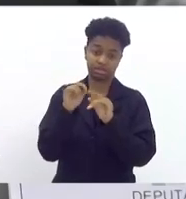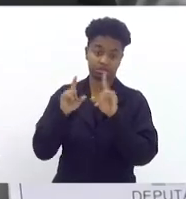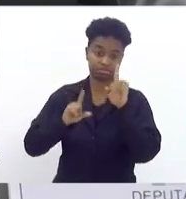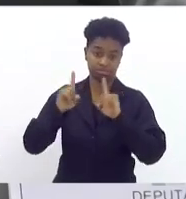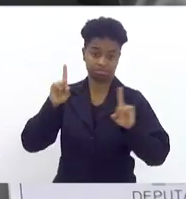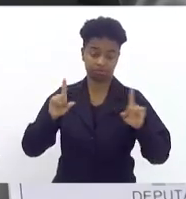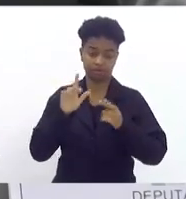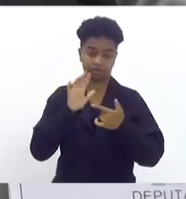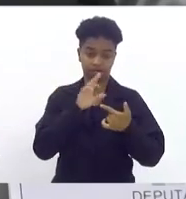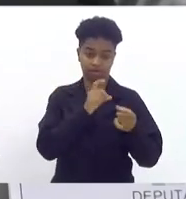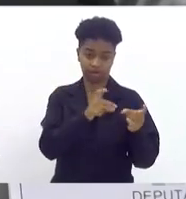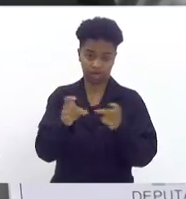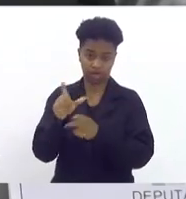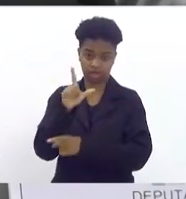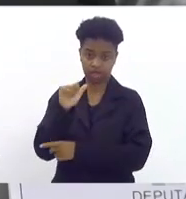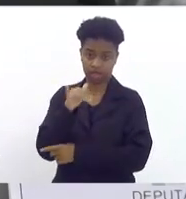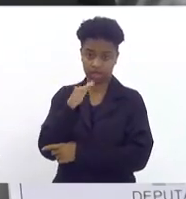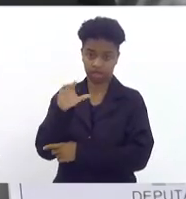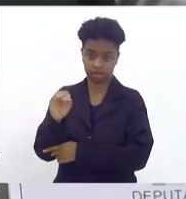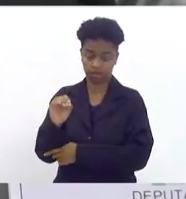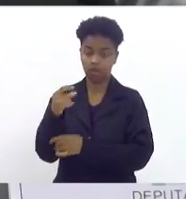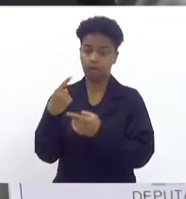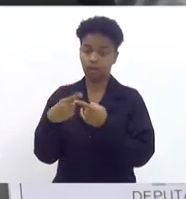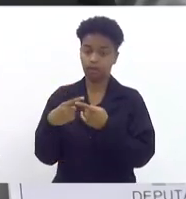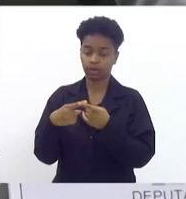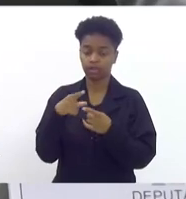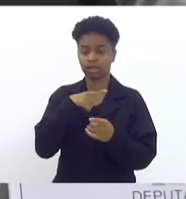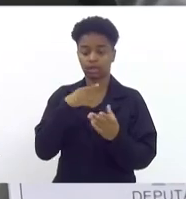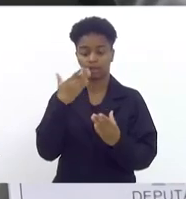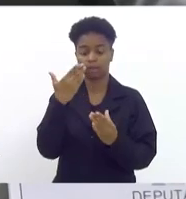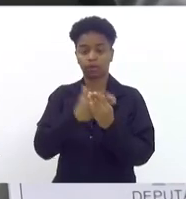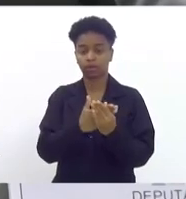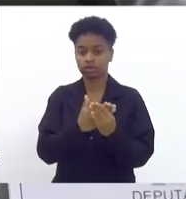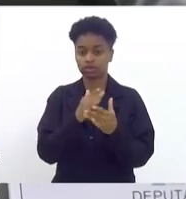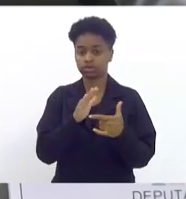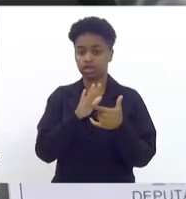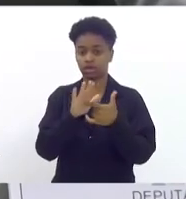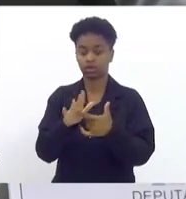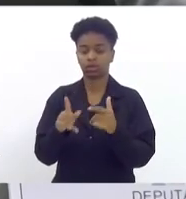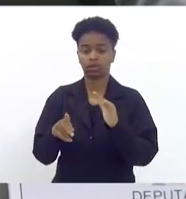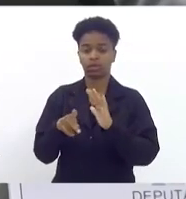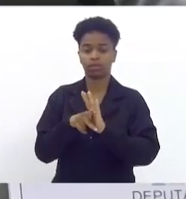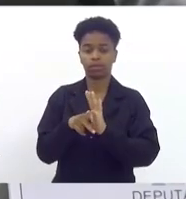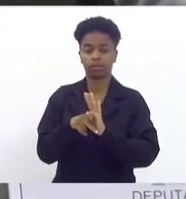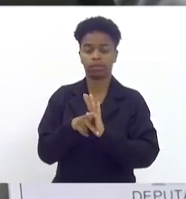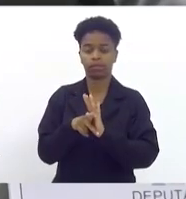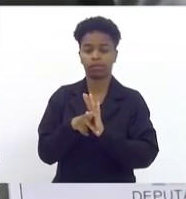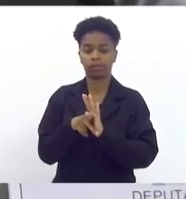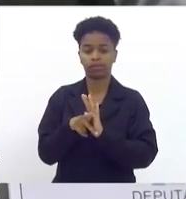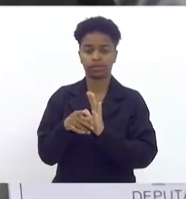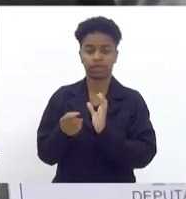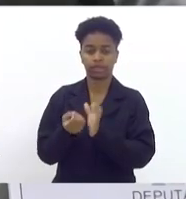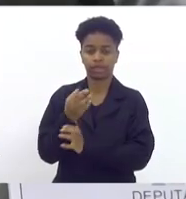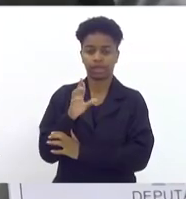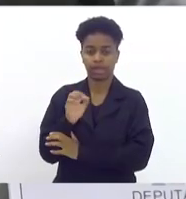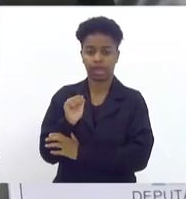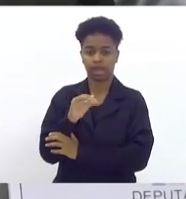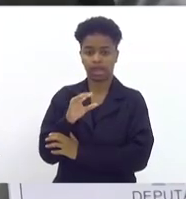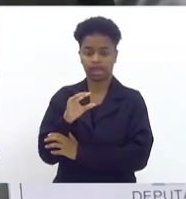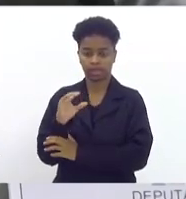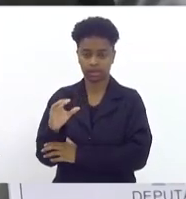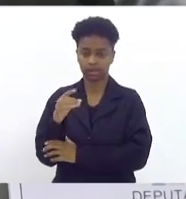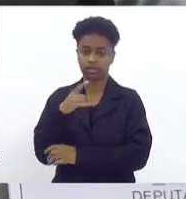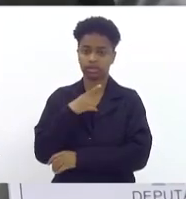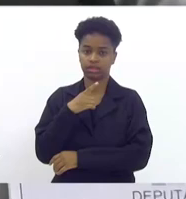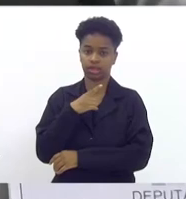essa sentença ela foi proferida num processo de autoria justamente da RAC, que